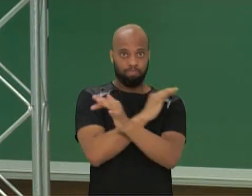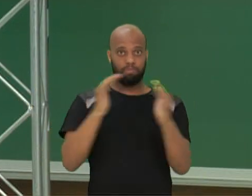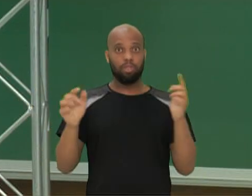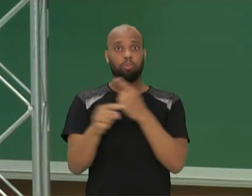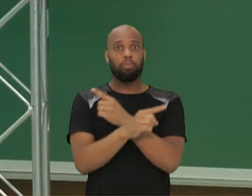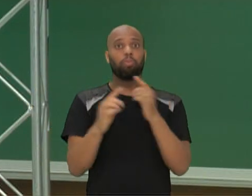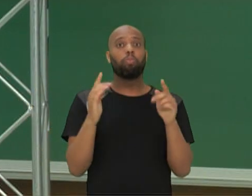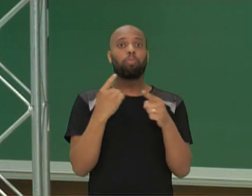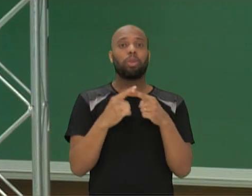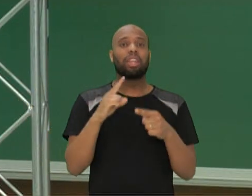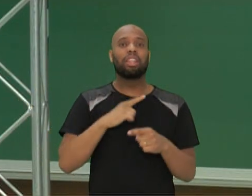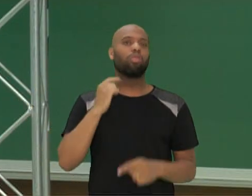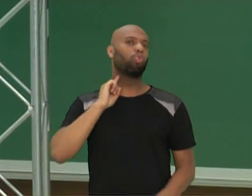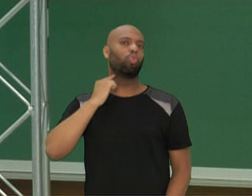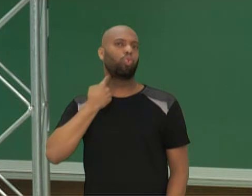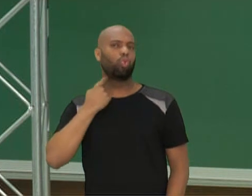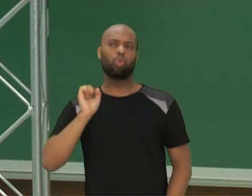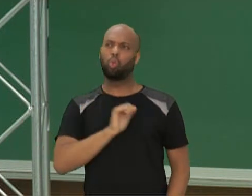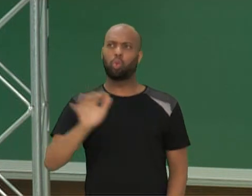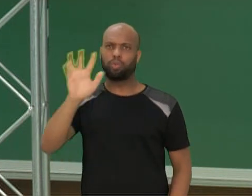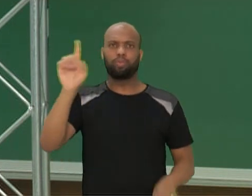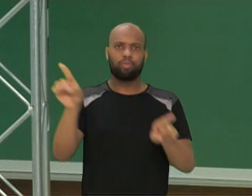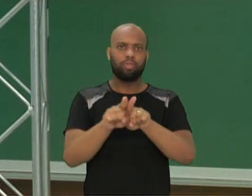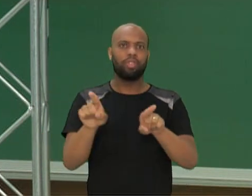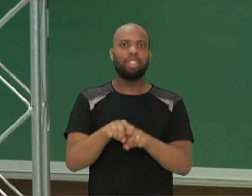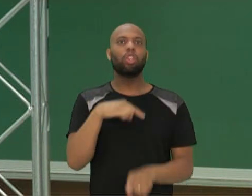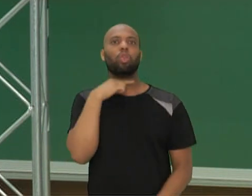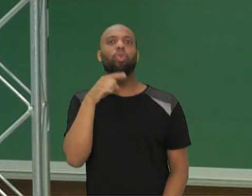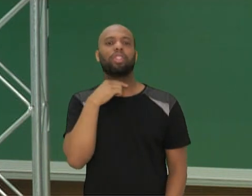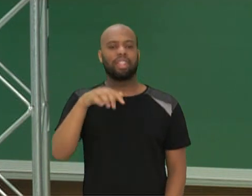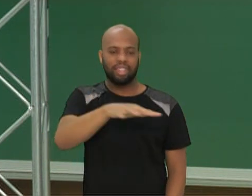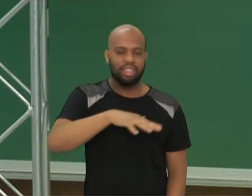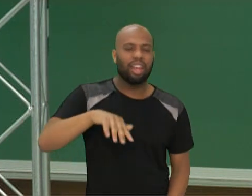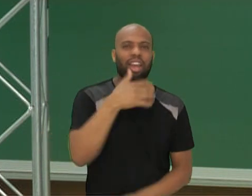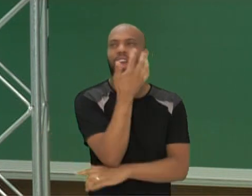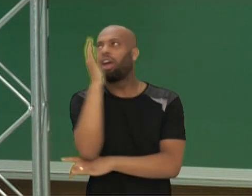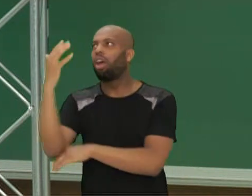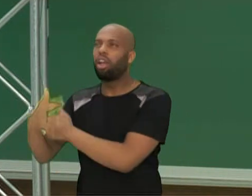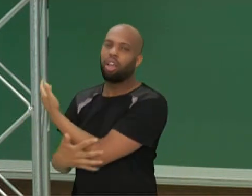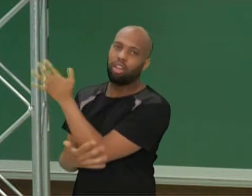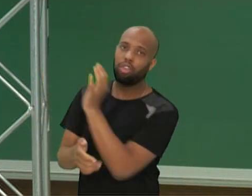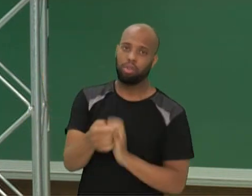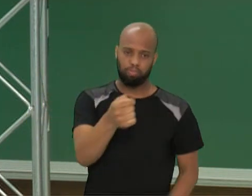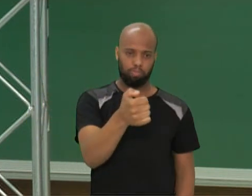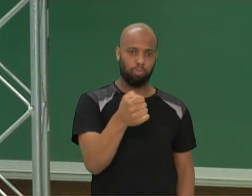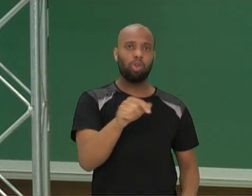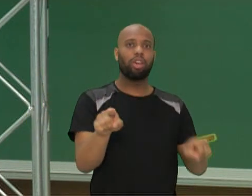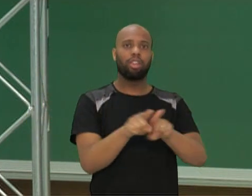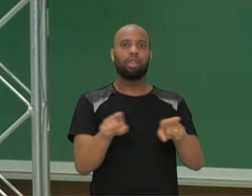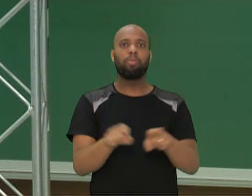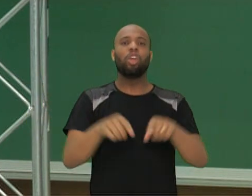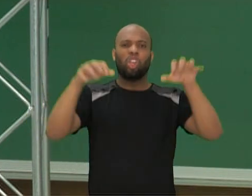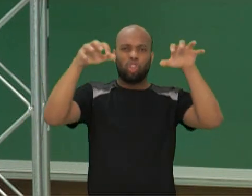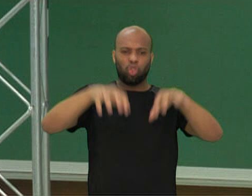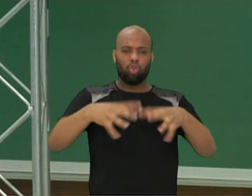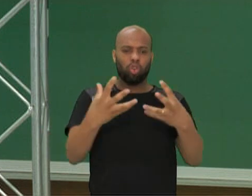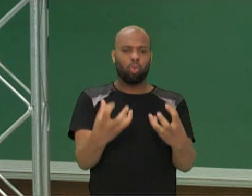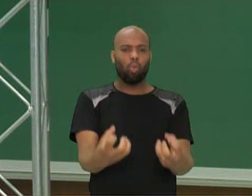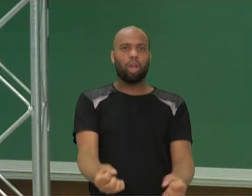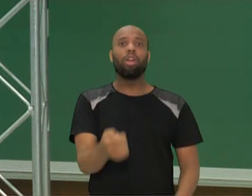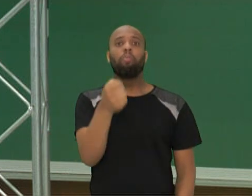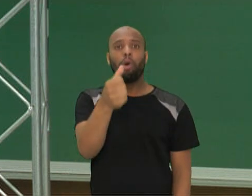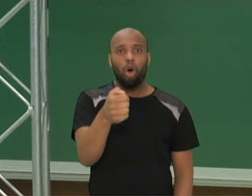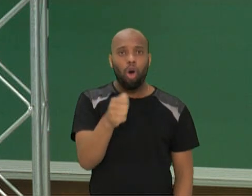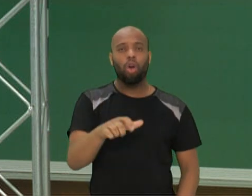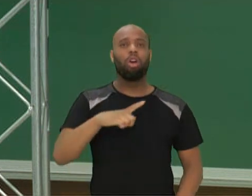de poluentes, em função da não disponibilidade de áreas verdes, em função da impermeabilização do solo, são